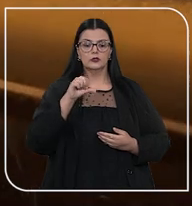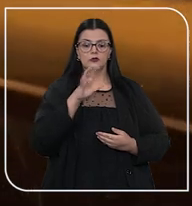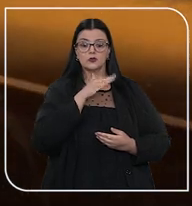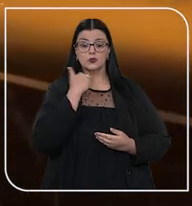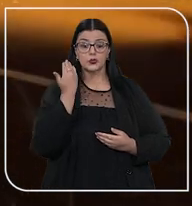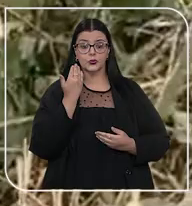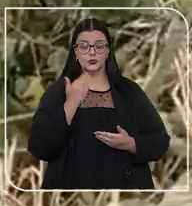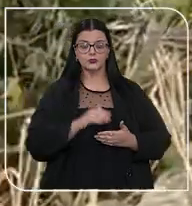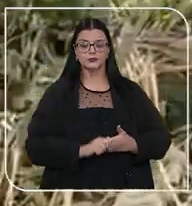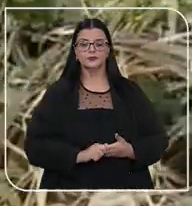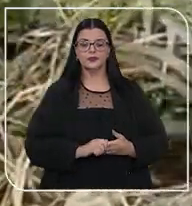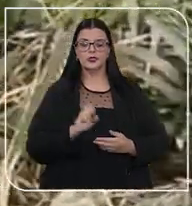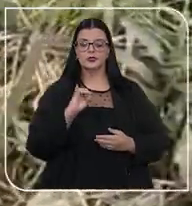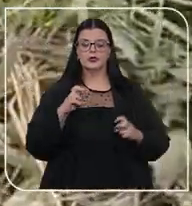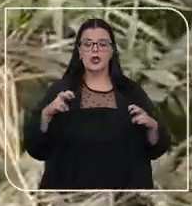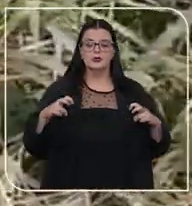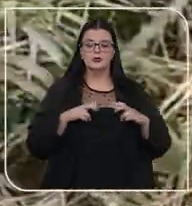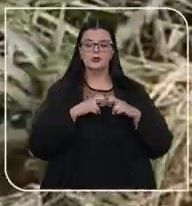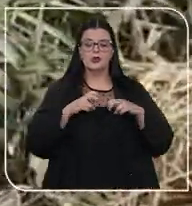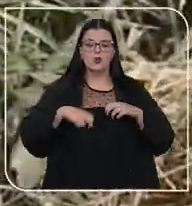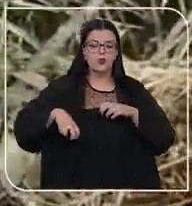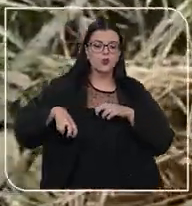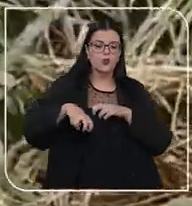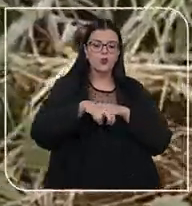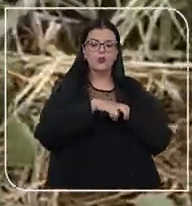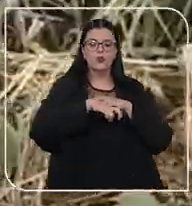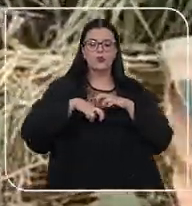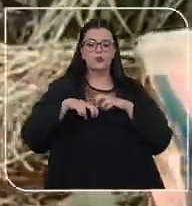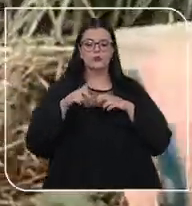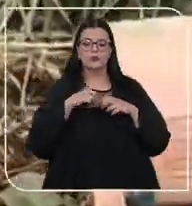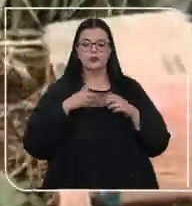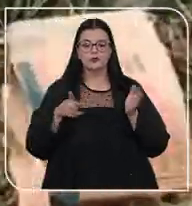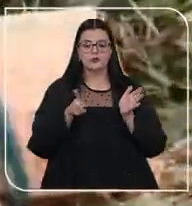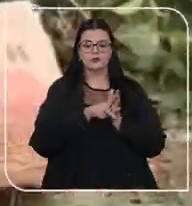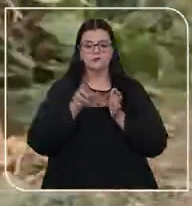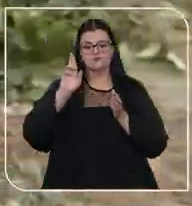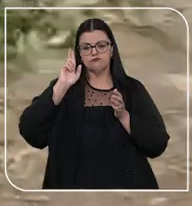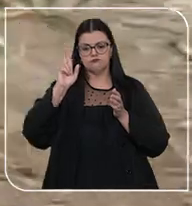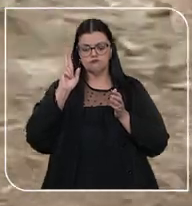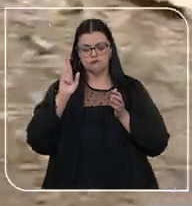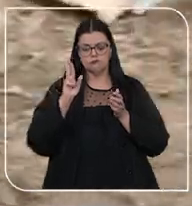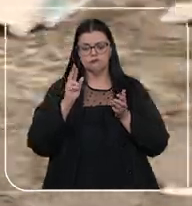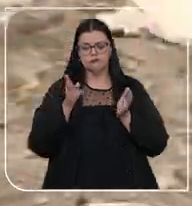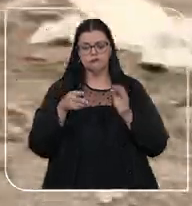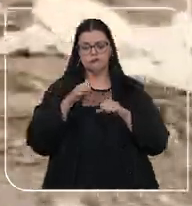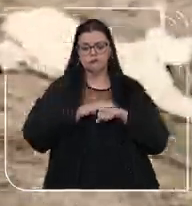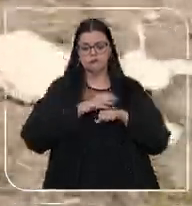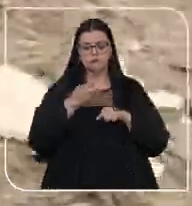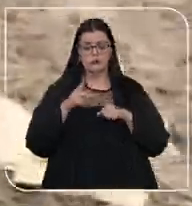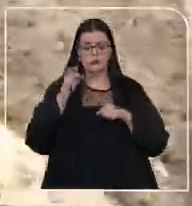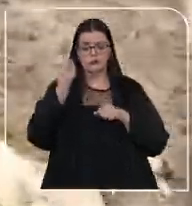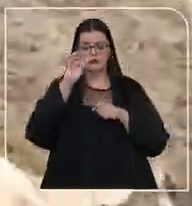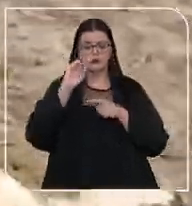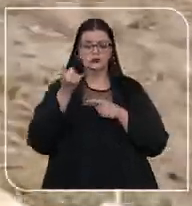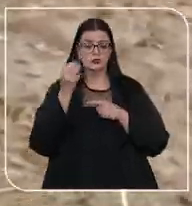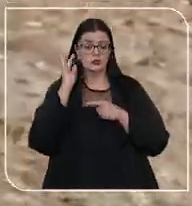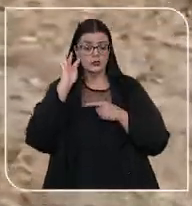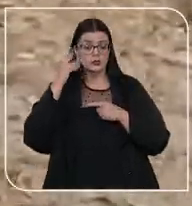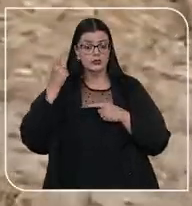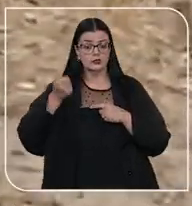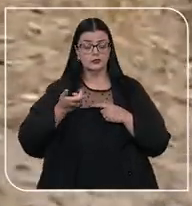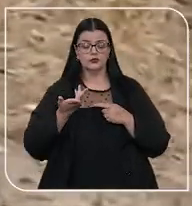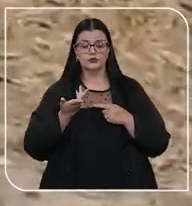39 morreram. Se o acidente for em rodovias administradas por concessionárias, o Superior Tribunal de